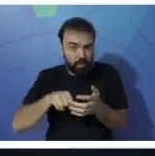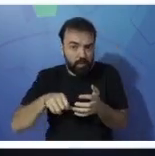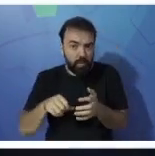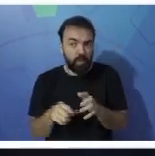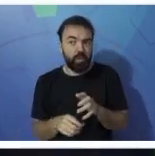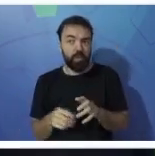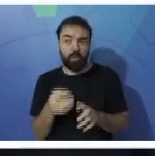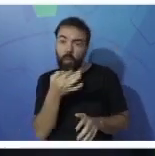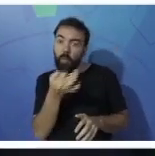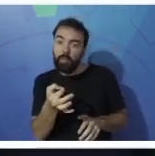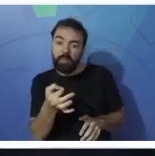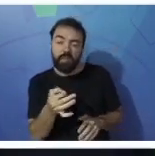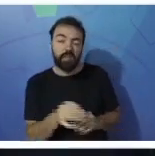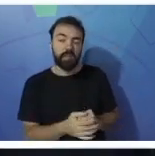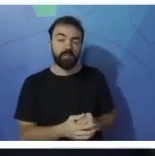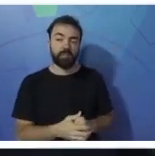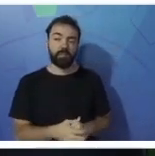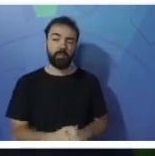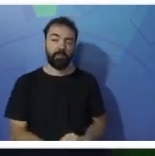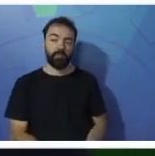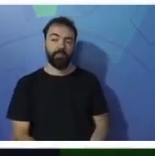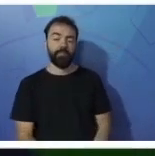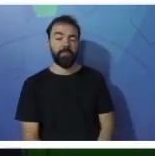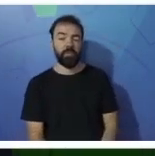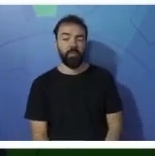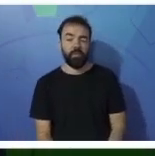para passar para as crianças. Vocês se lembram?